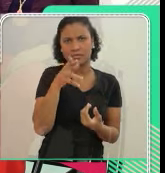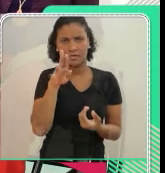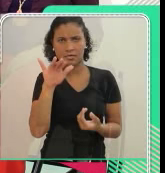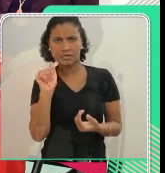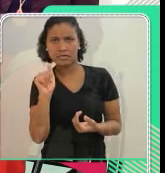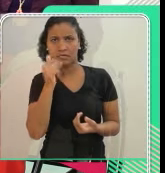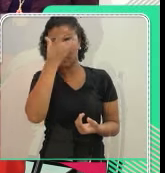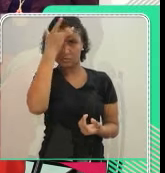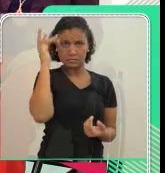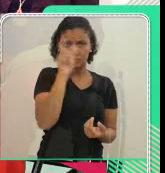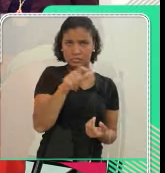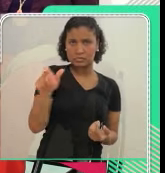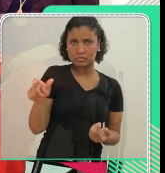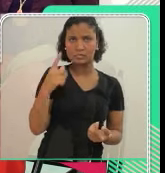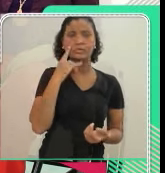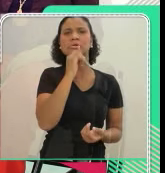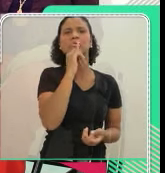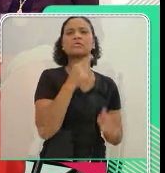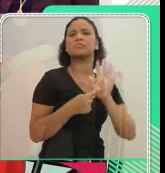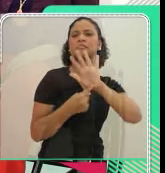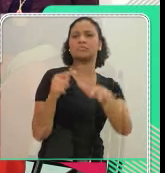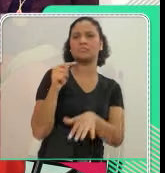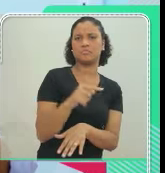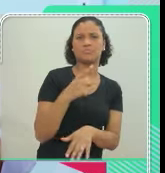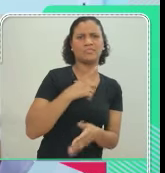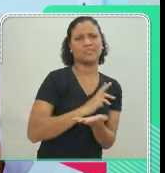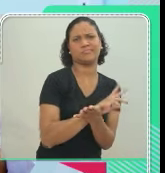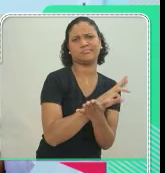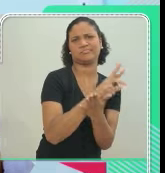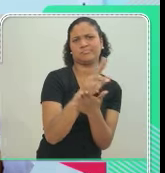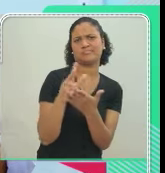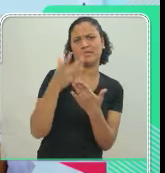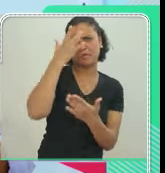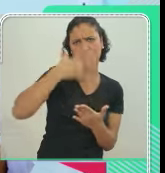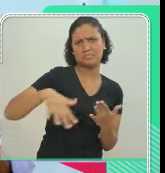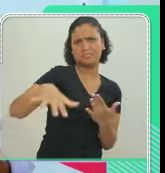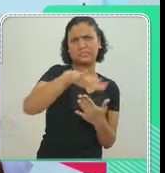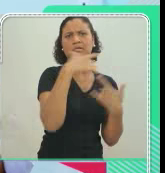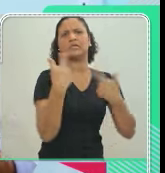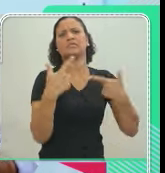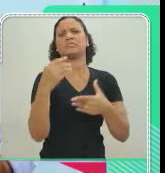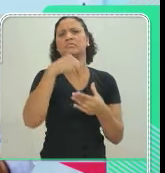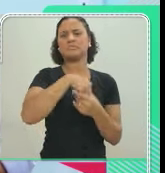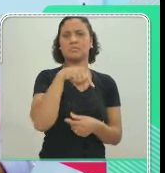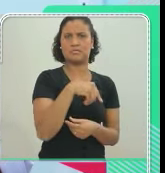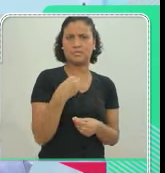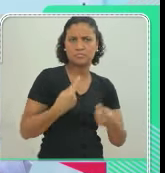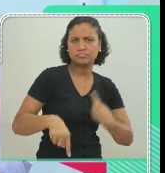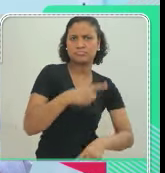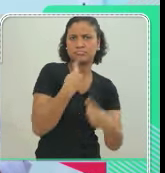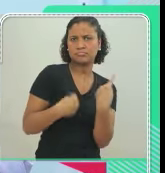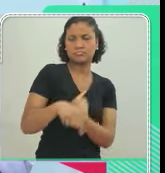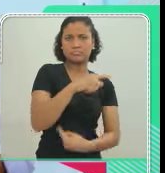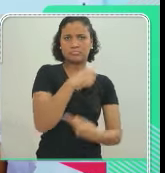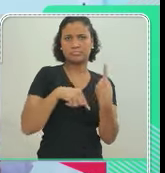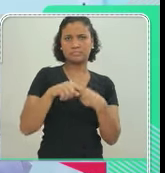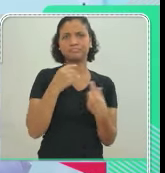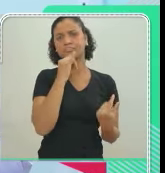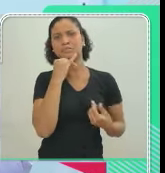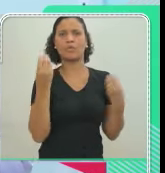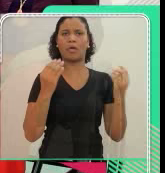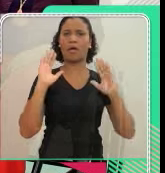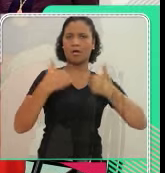comuns. Então, é só para dar um exemplo de possibilidades. Você tem várias pessoas no mundo trabalhando com várias condições humanas complexas,